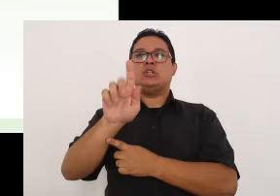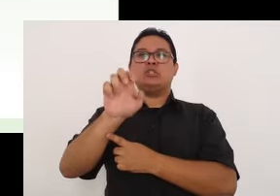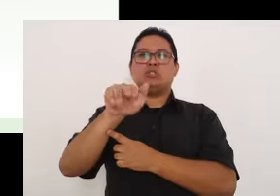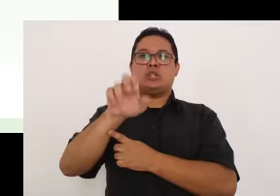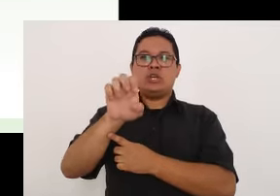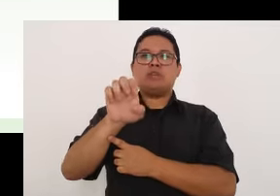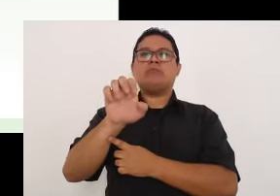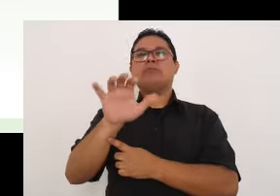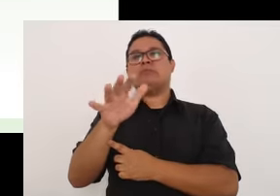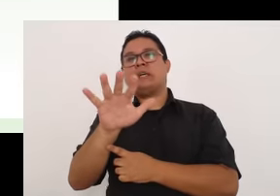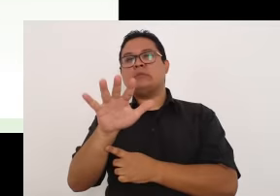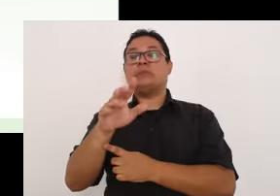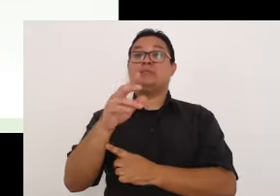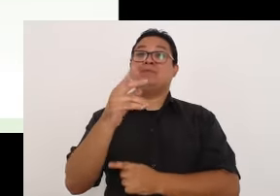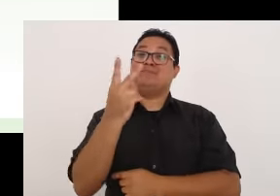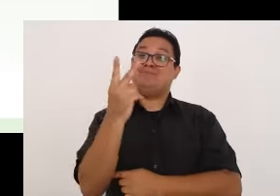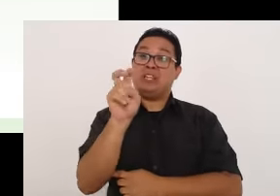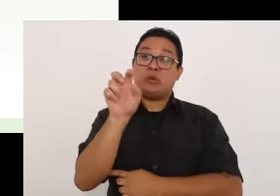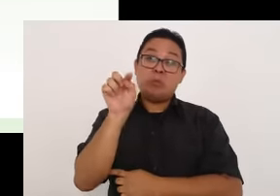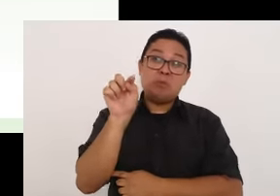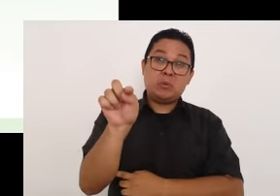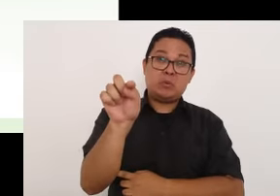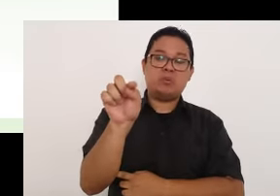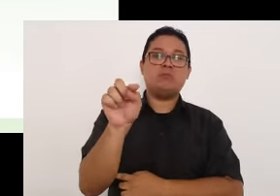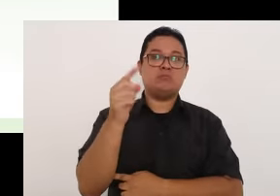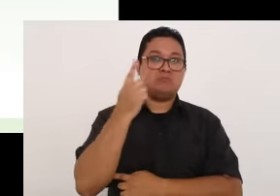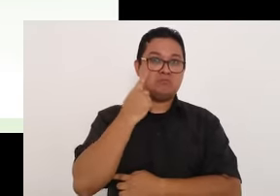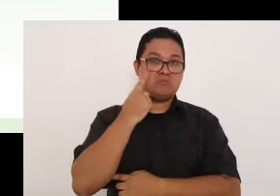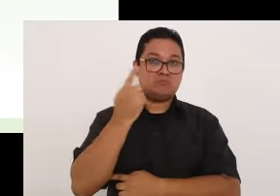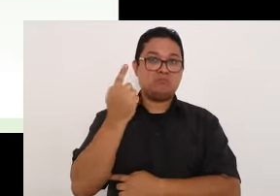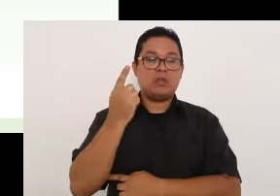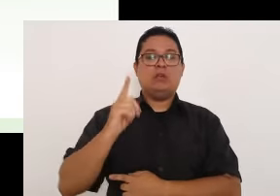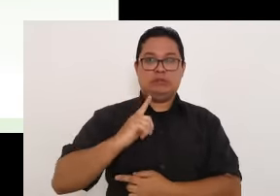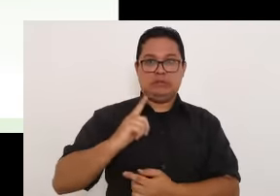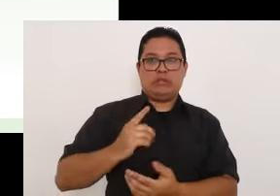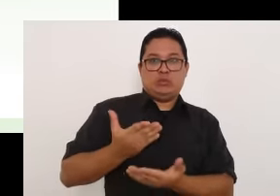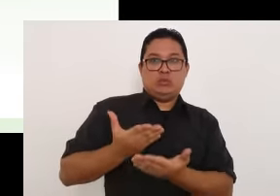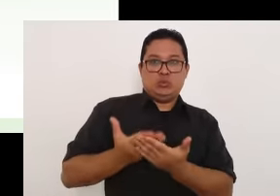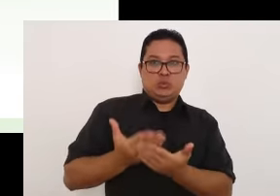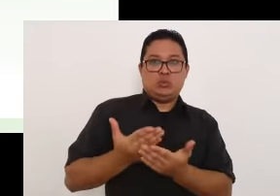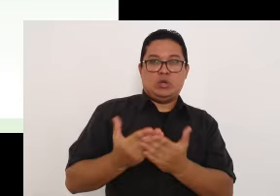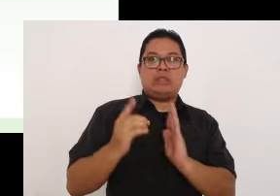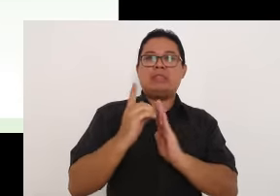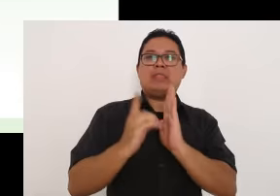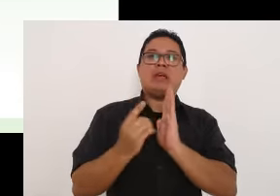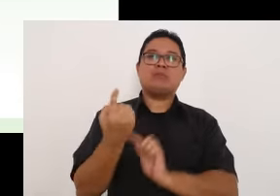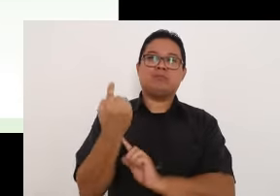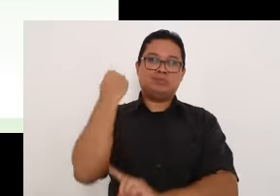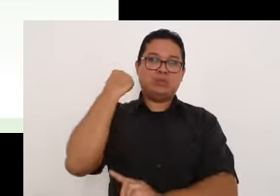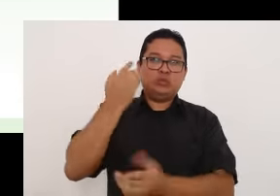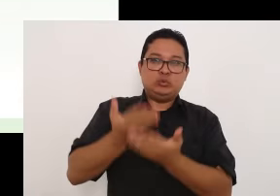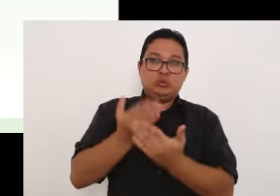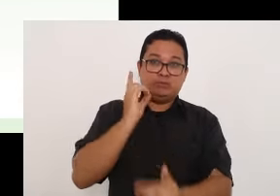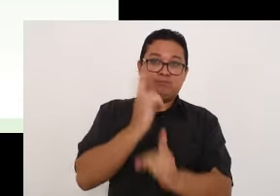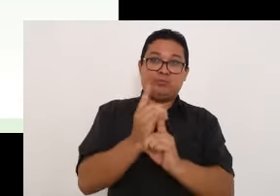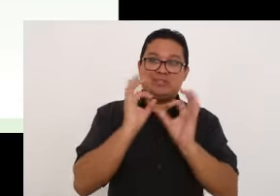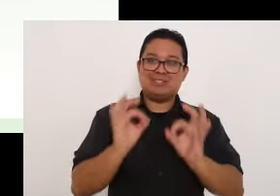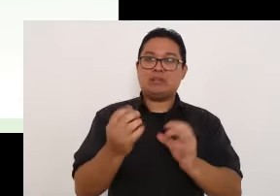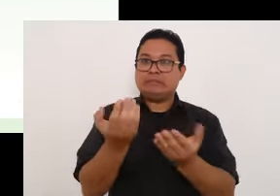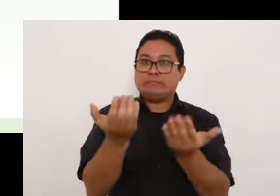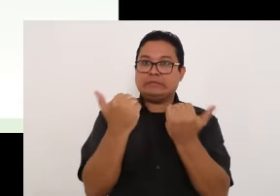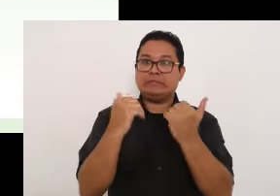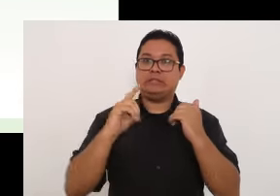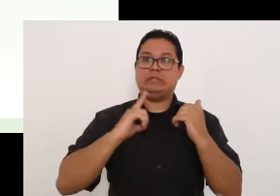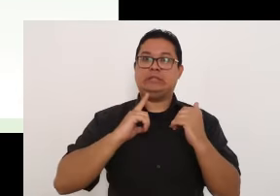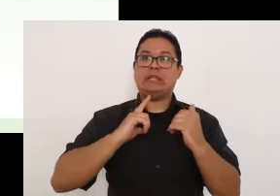mil genes, né? Após o sequenciamento do genoma humano, finalizou aí na década passada,